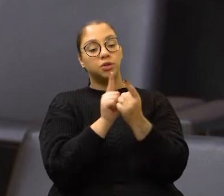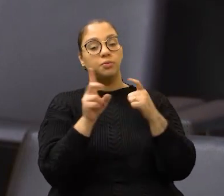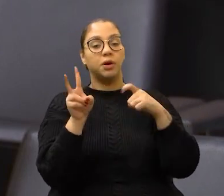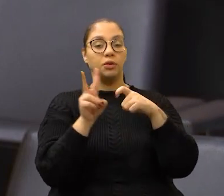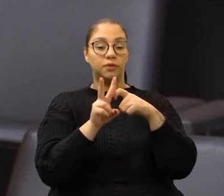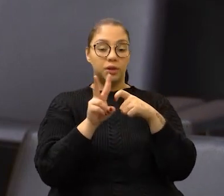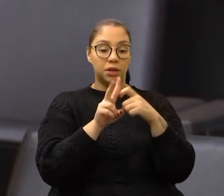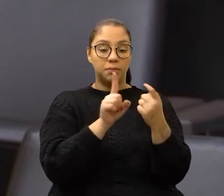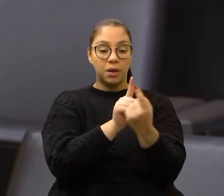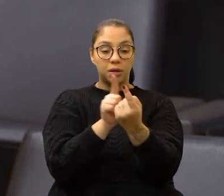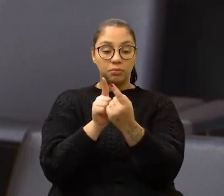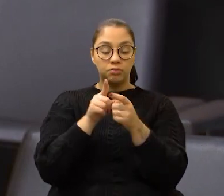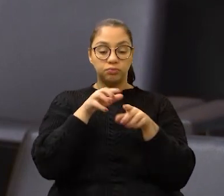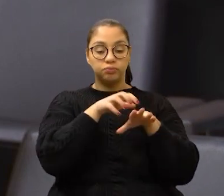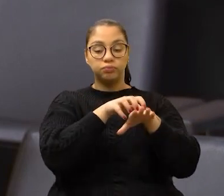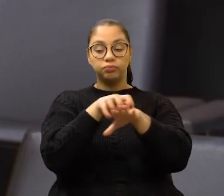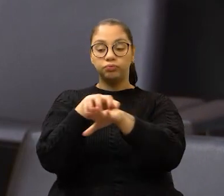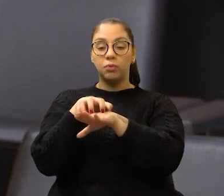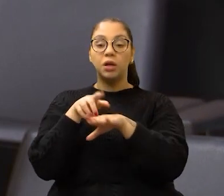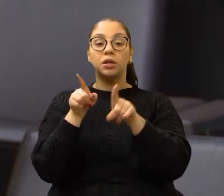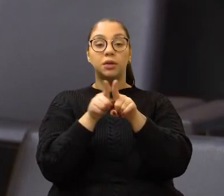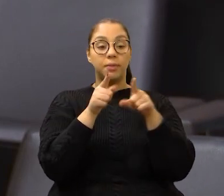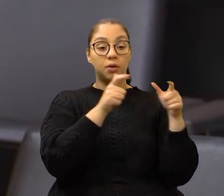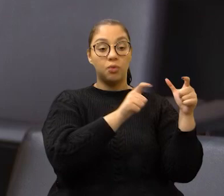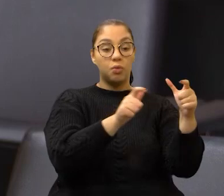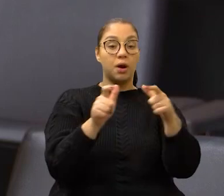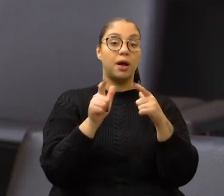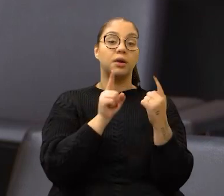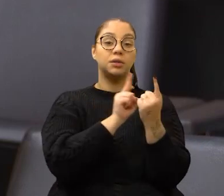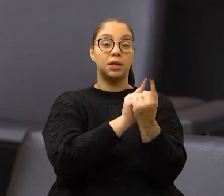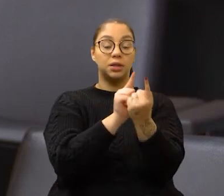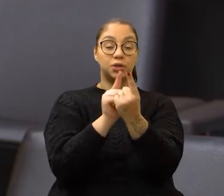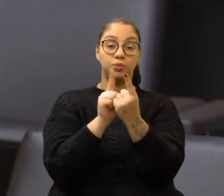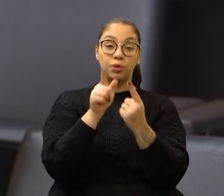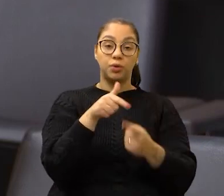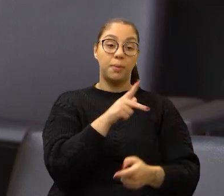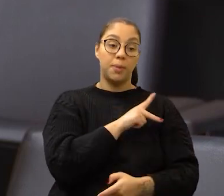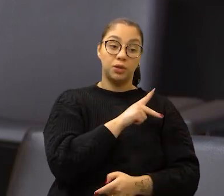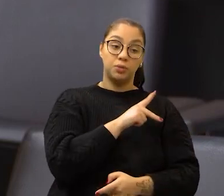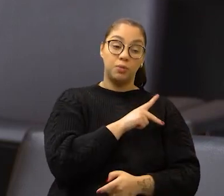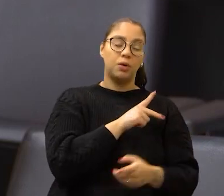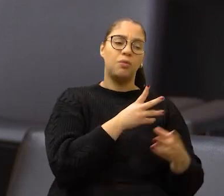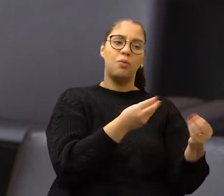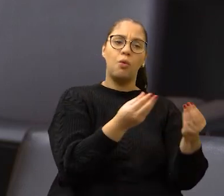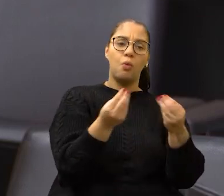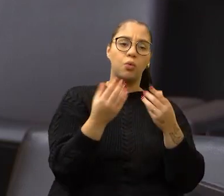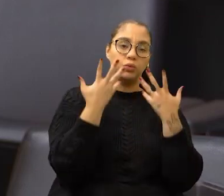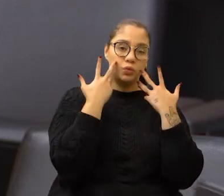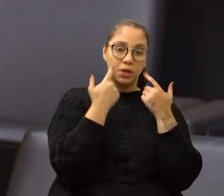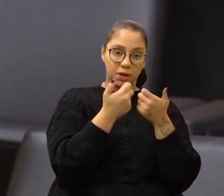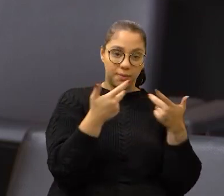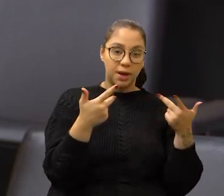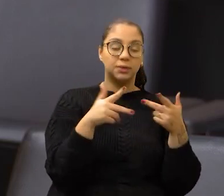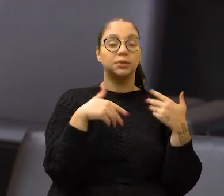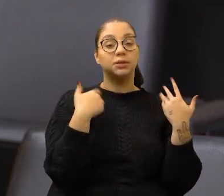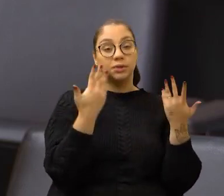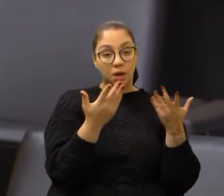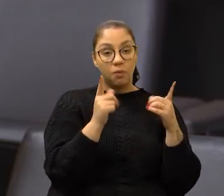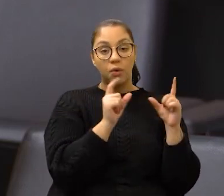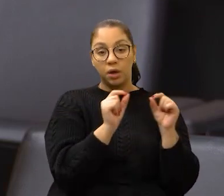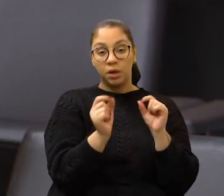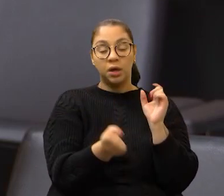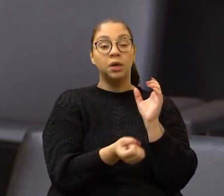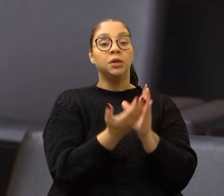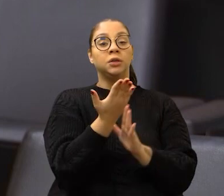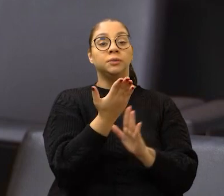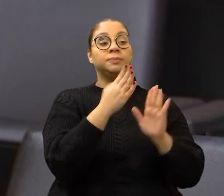as clínicas e locais de atendimento para, de forma particular para muitos animais. Então, isso